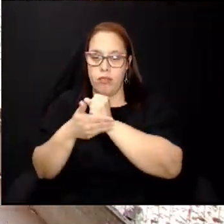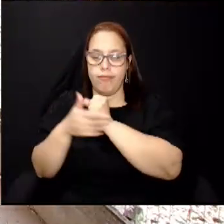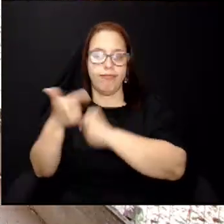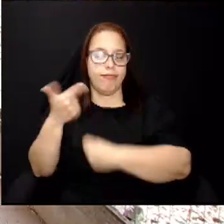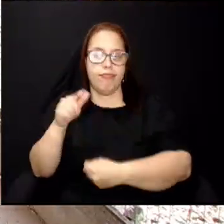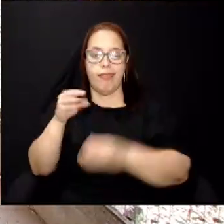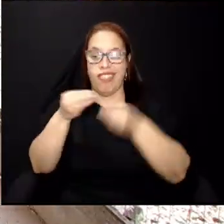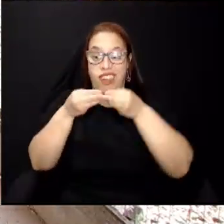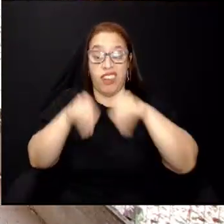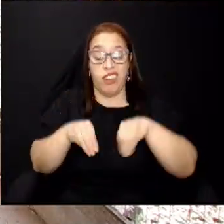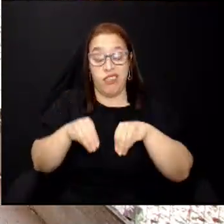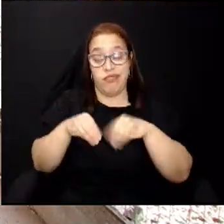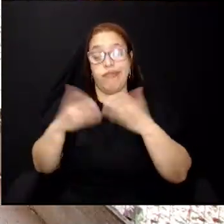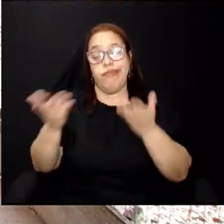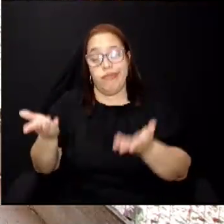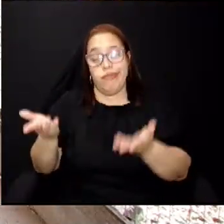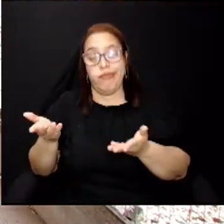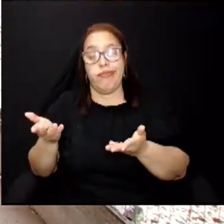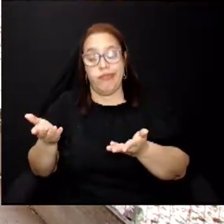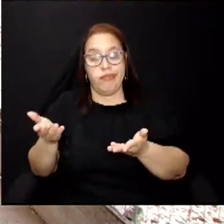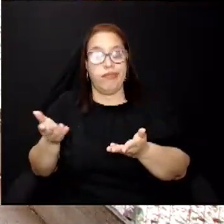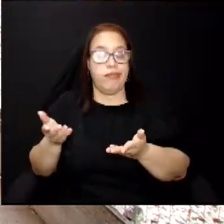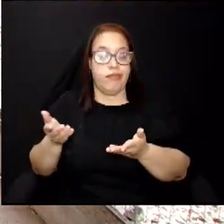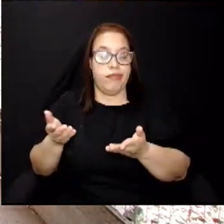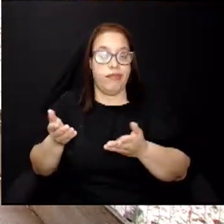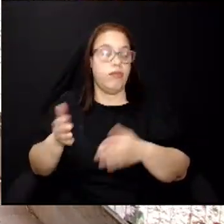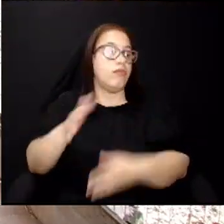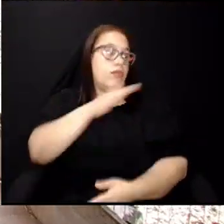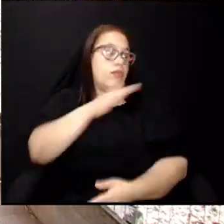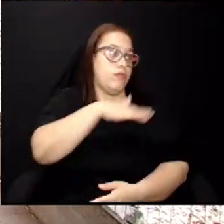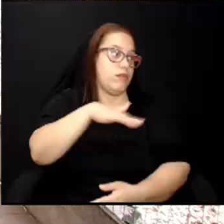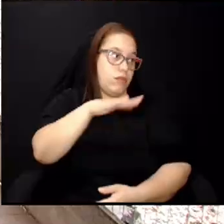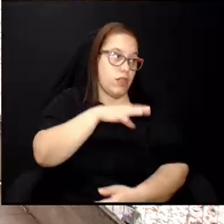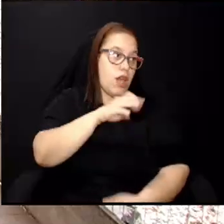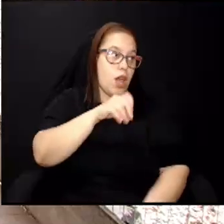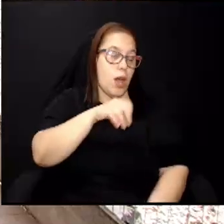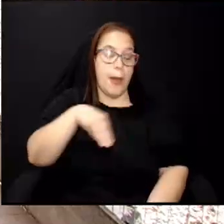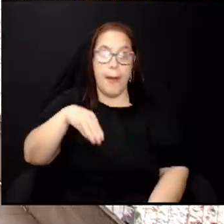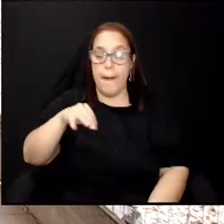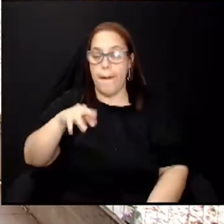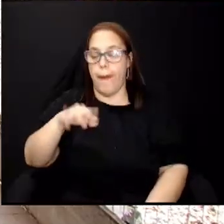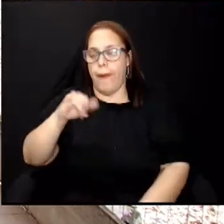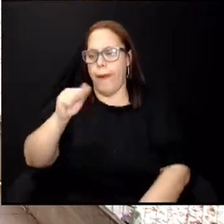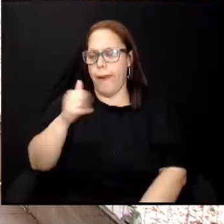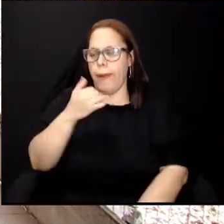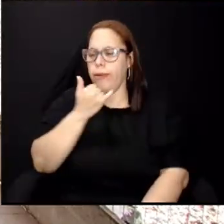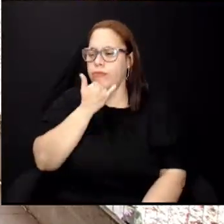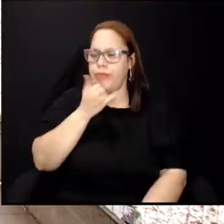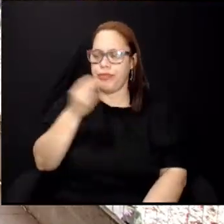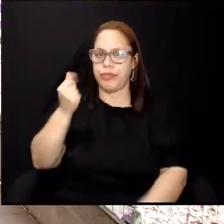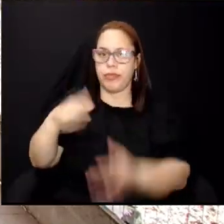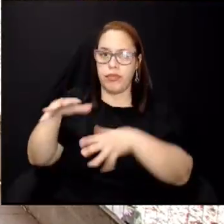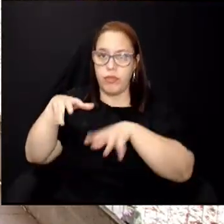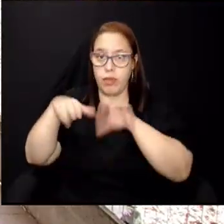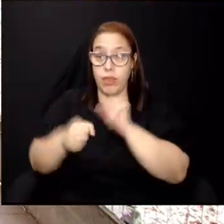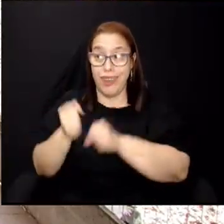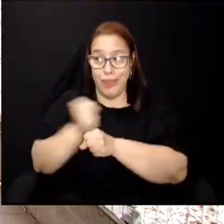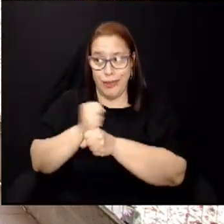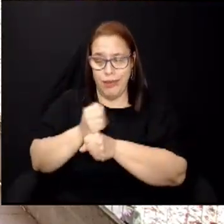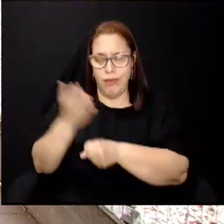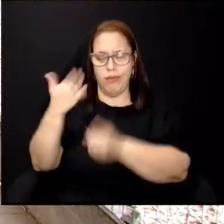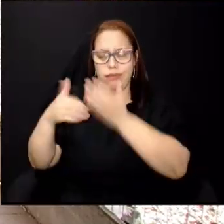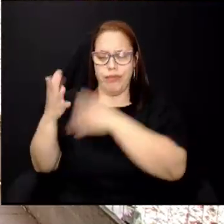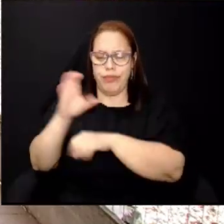isso. Na parte de ambiência, na minha época nem tanto, né? Porque eu já sou formado há alguns anos, mas o curso ele